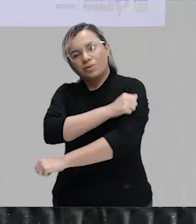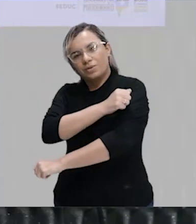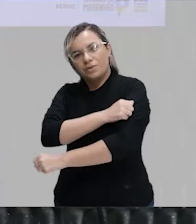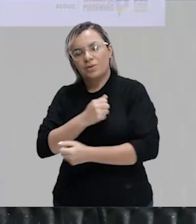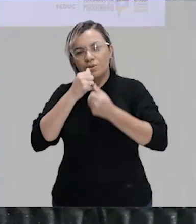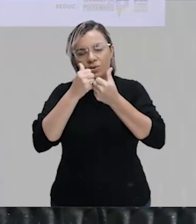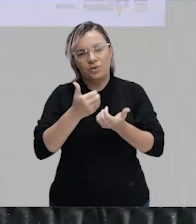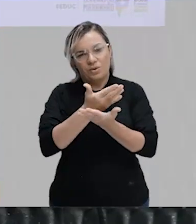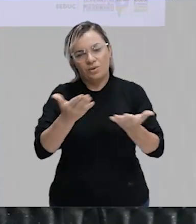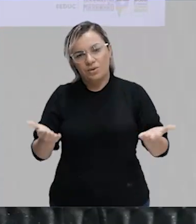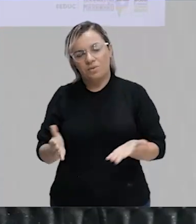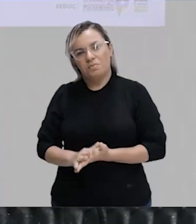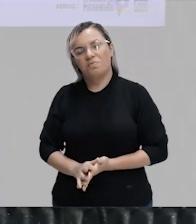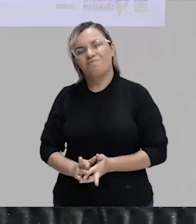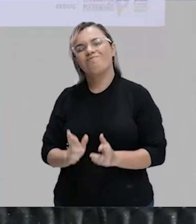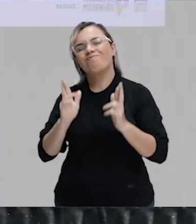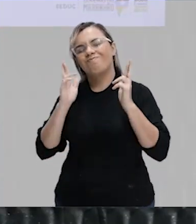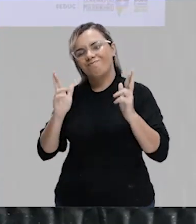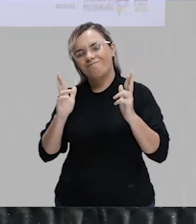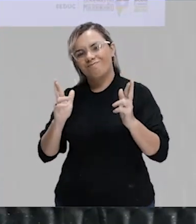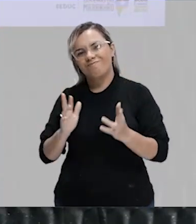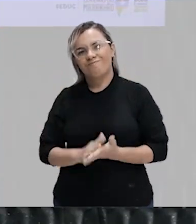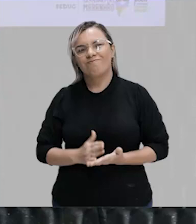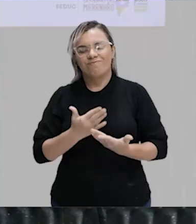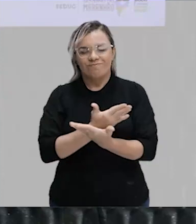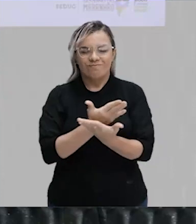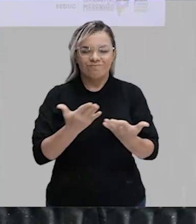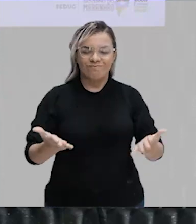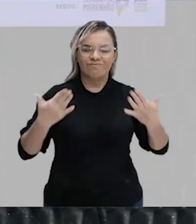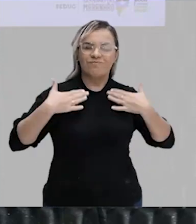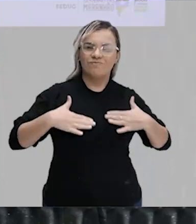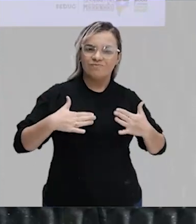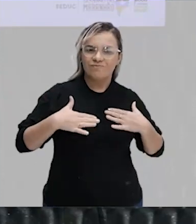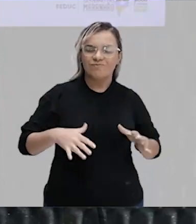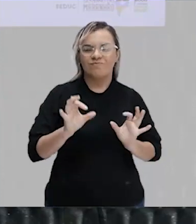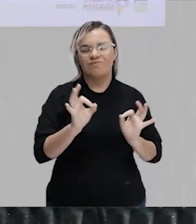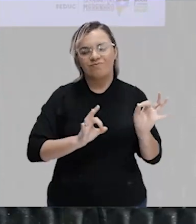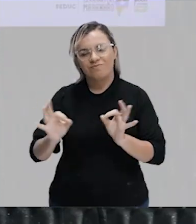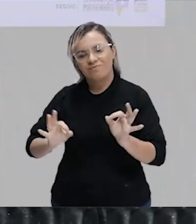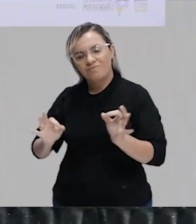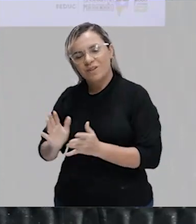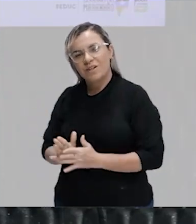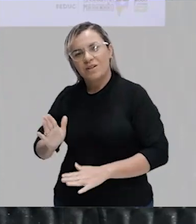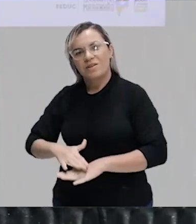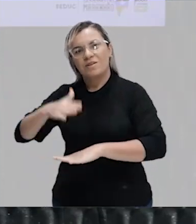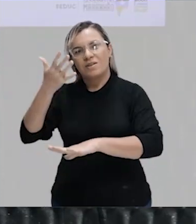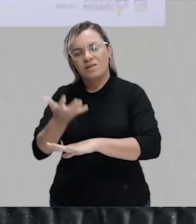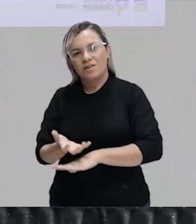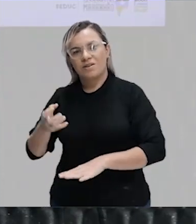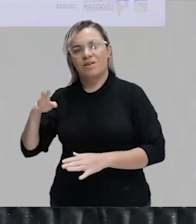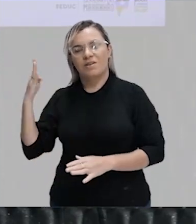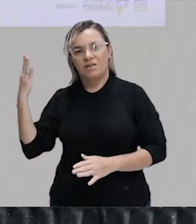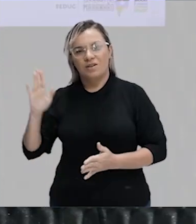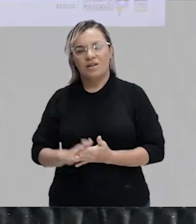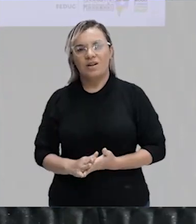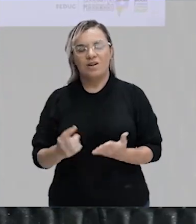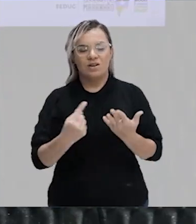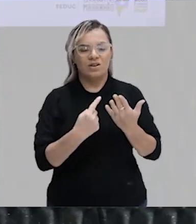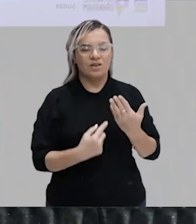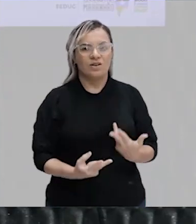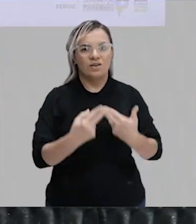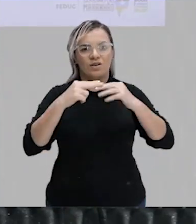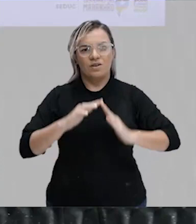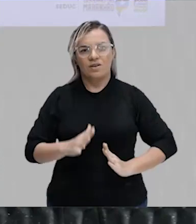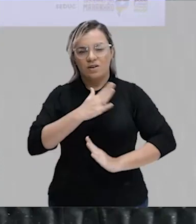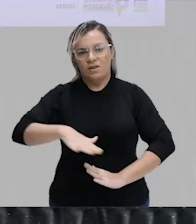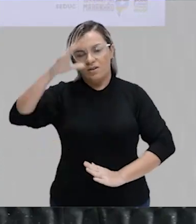pessoal, tudo bem com vocês? Espero que todos estejam tranquilos, preparados para mais uma aula de biologia. Esse é o seu Fique em Casa Aprendendo, eu sou o